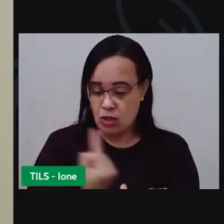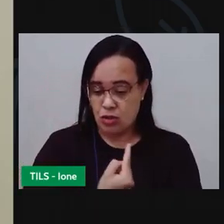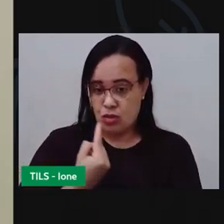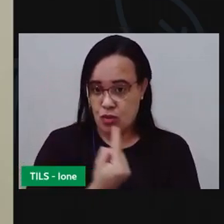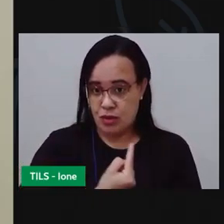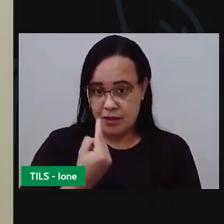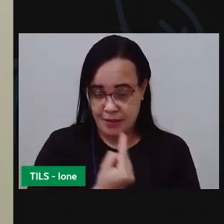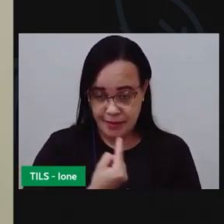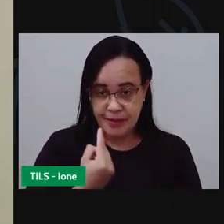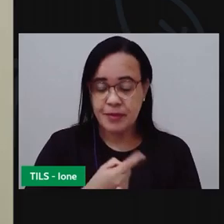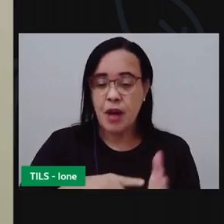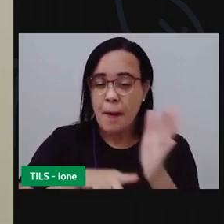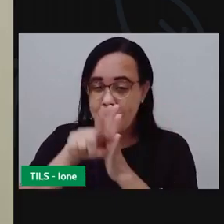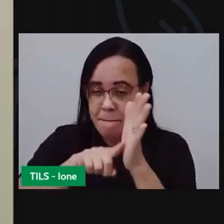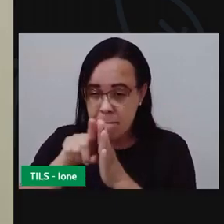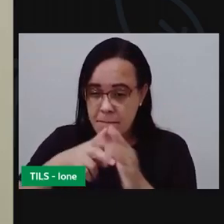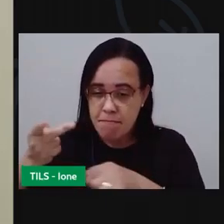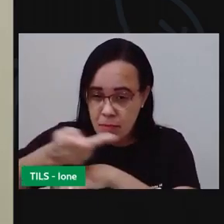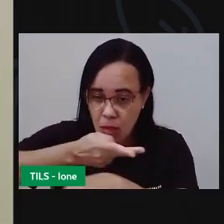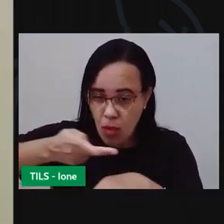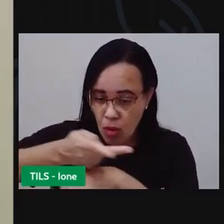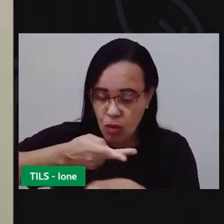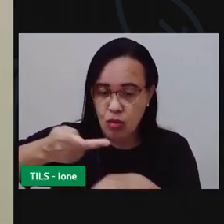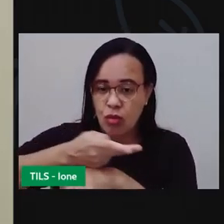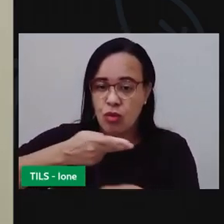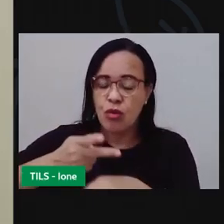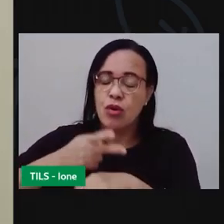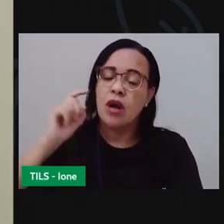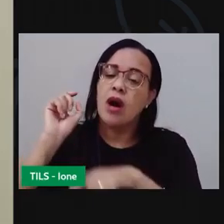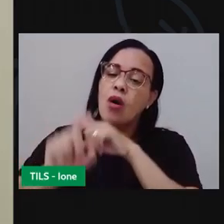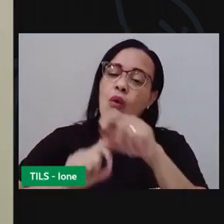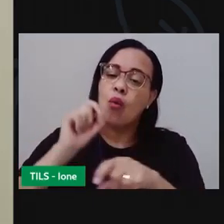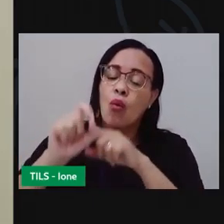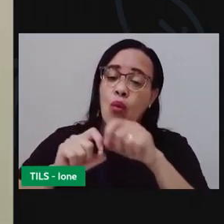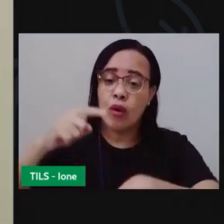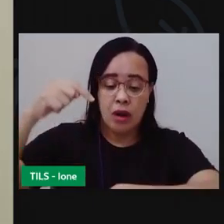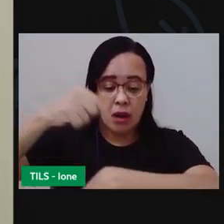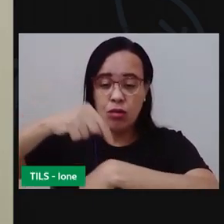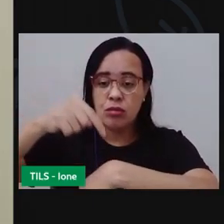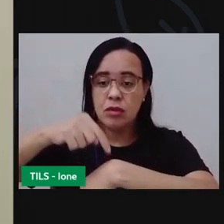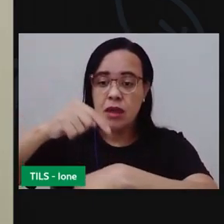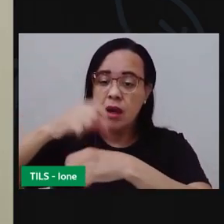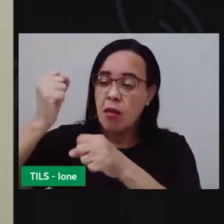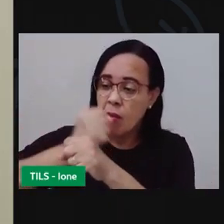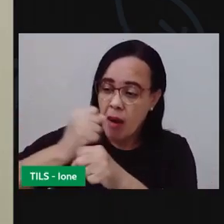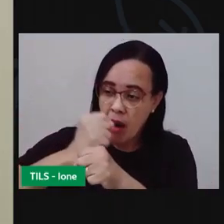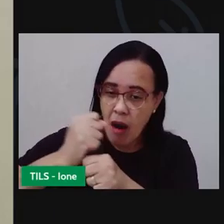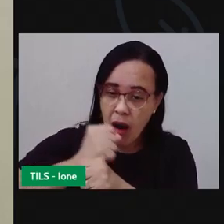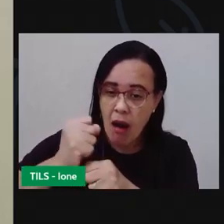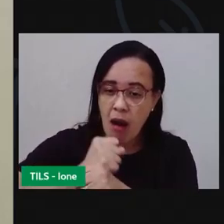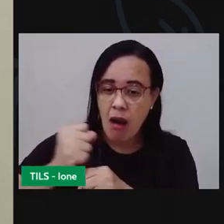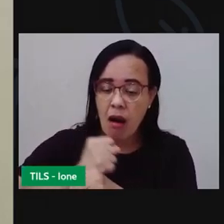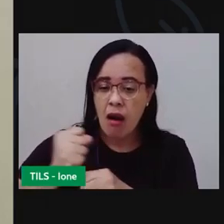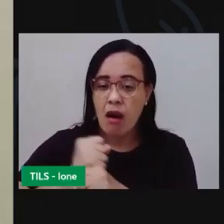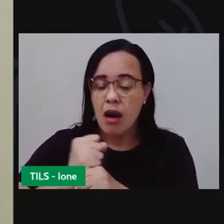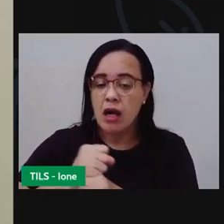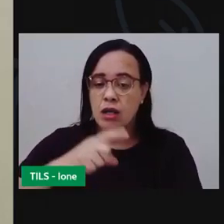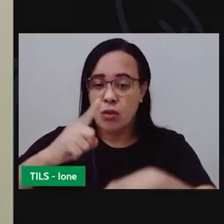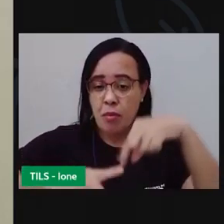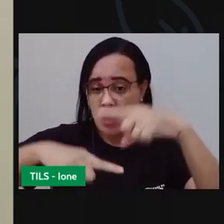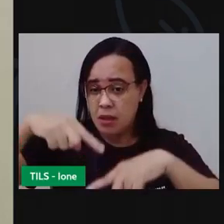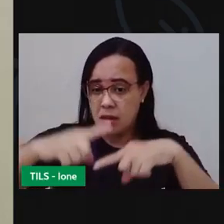Individualmente, você vai pesquisar sobre o tempo de decomposição de cada material: plástico,